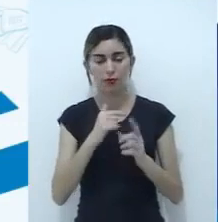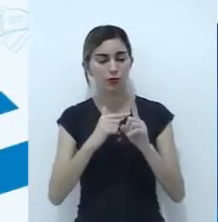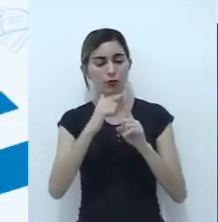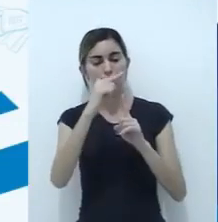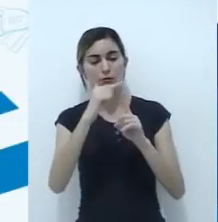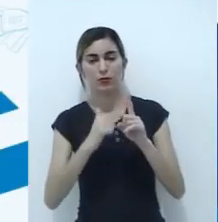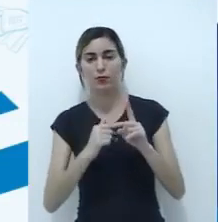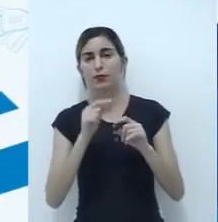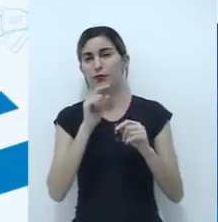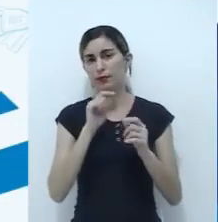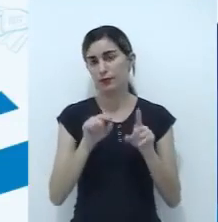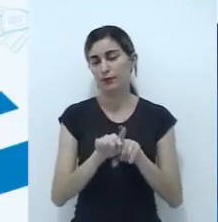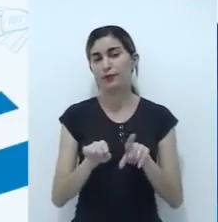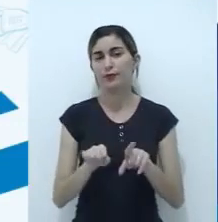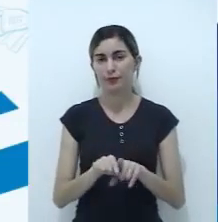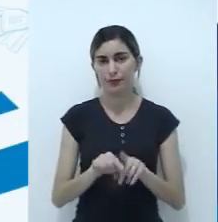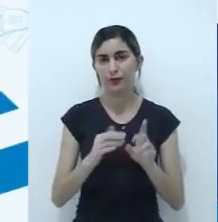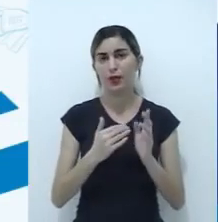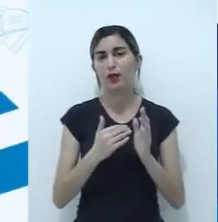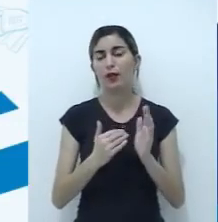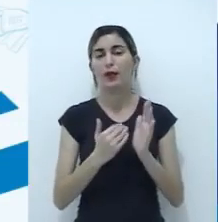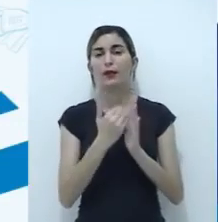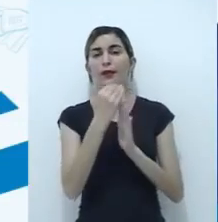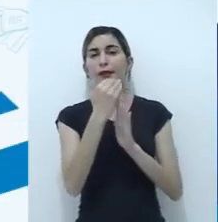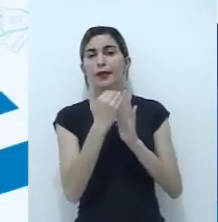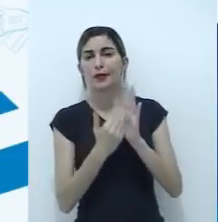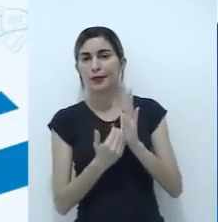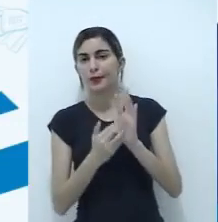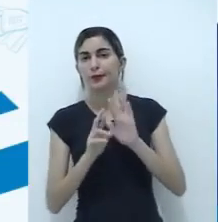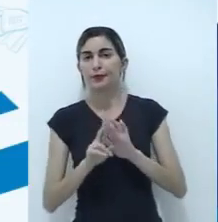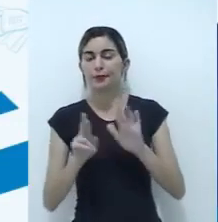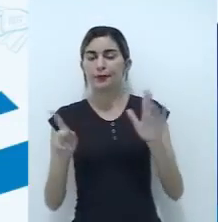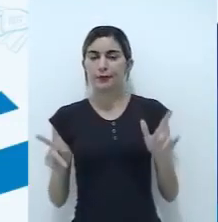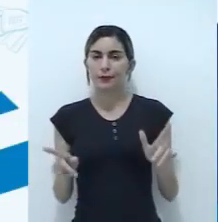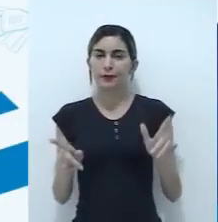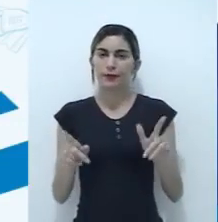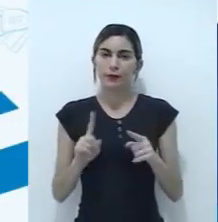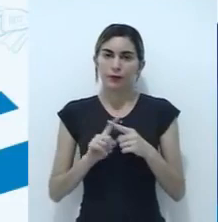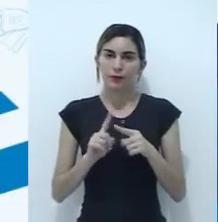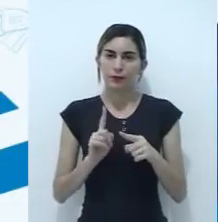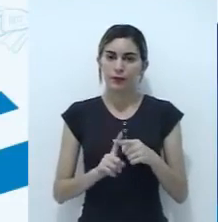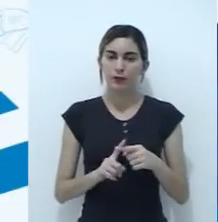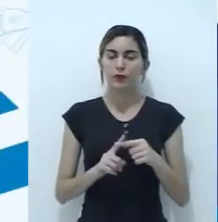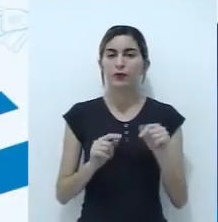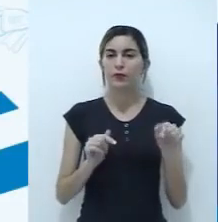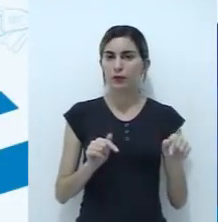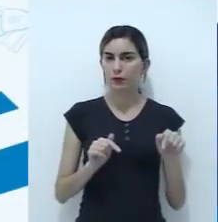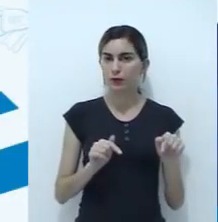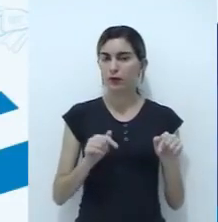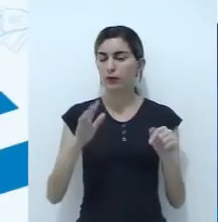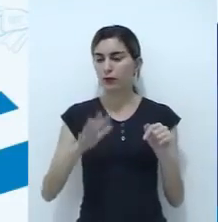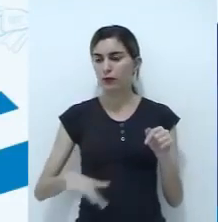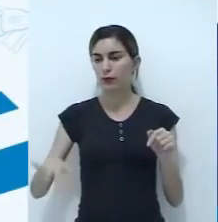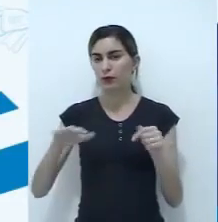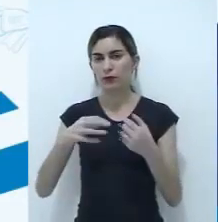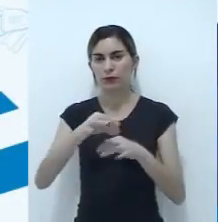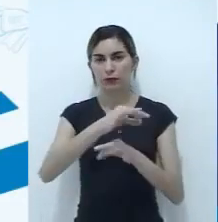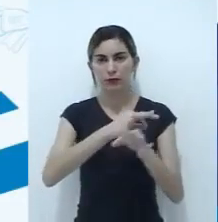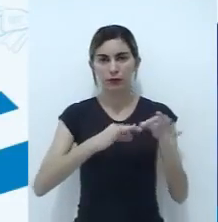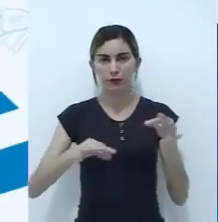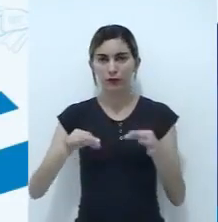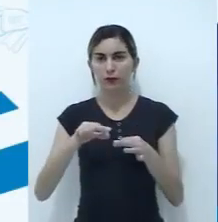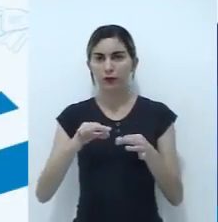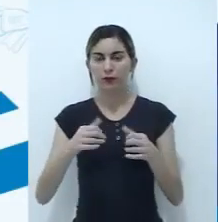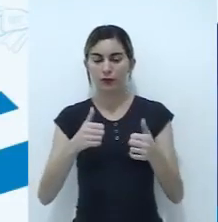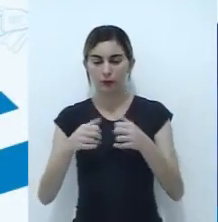outro sistema, que também estava aberto, a temperatura já era diferente. Por quê? Na temperatura que era ambiente, as moléculas